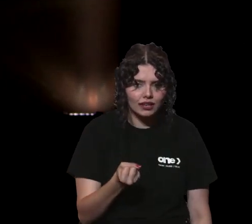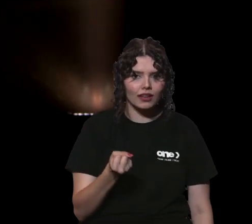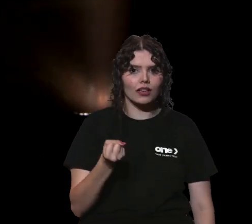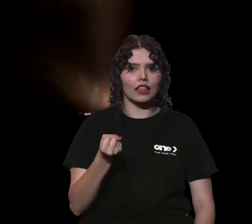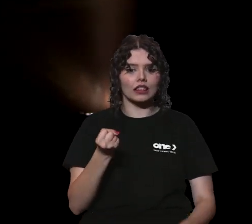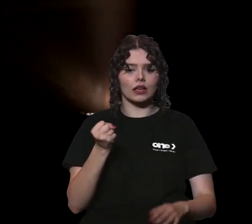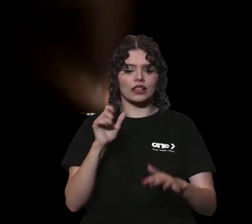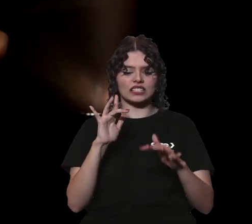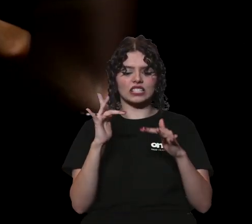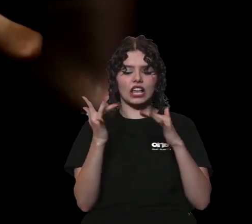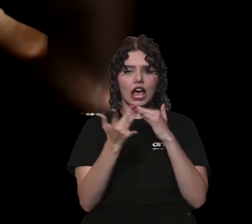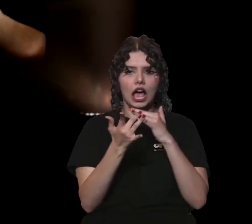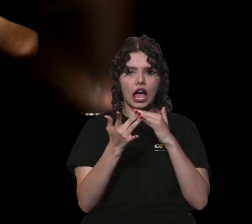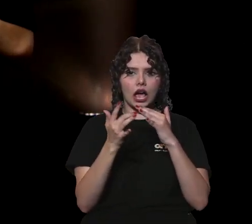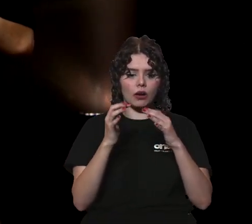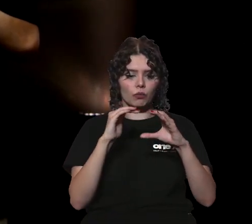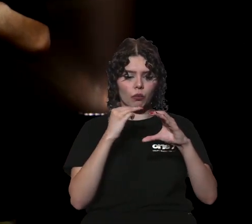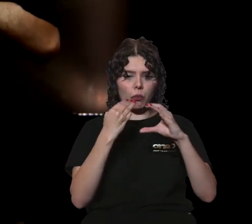comentário daquela mulher.